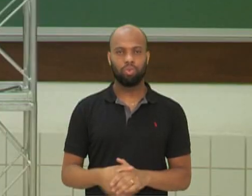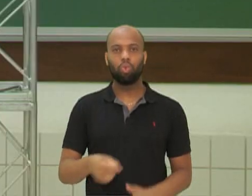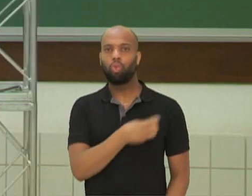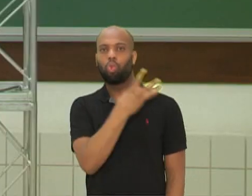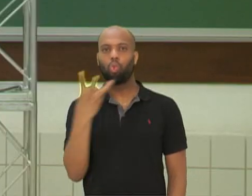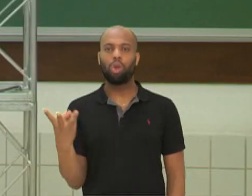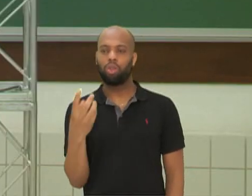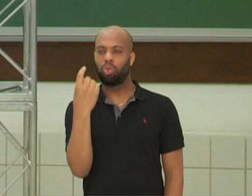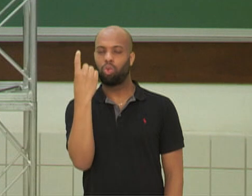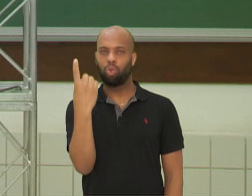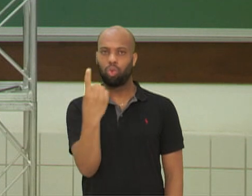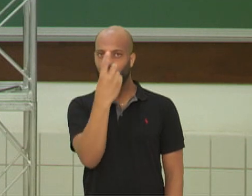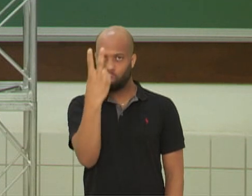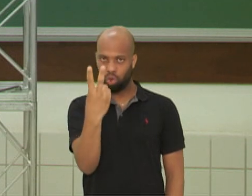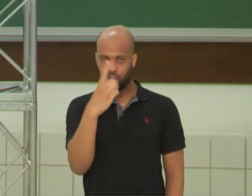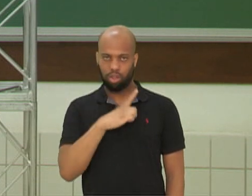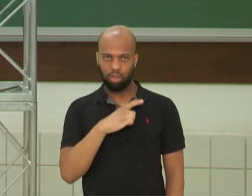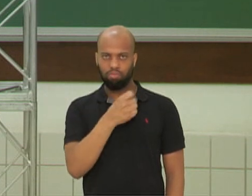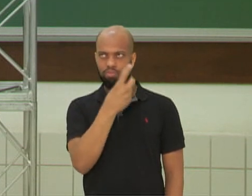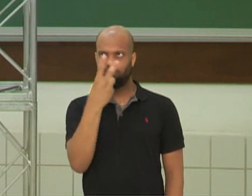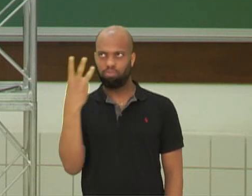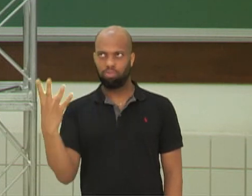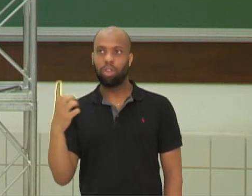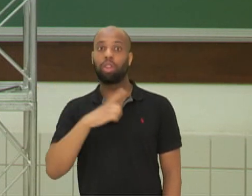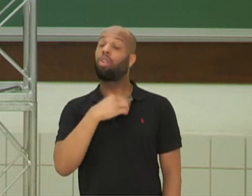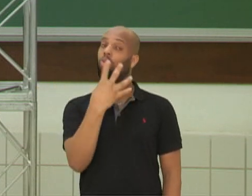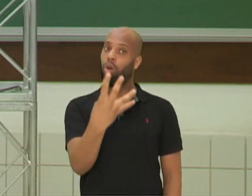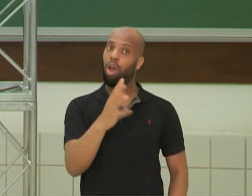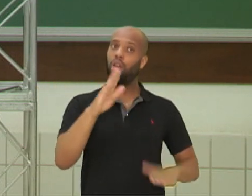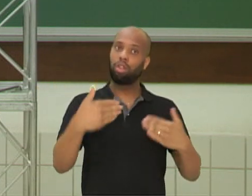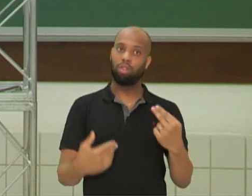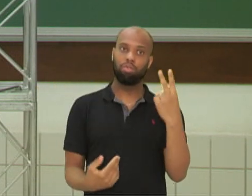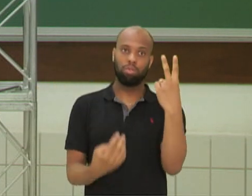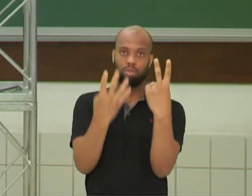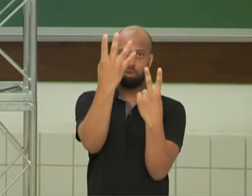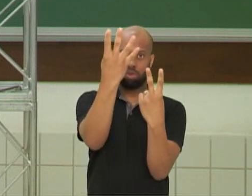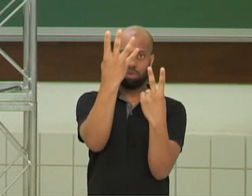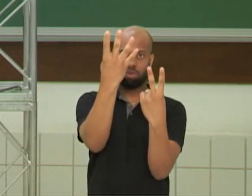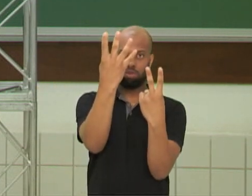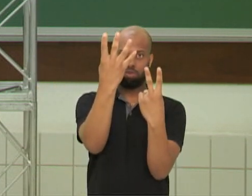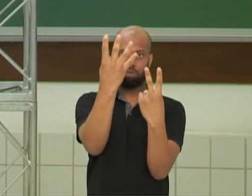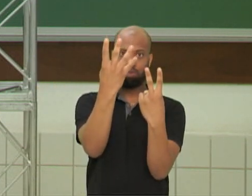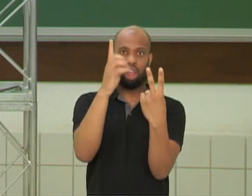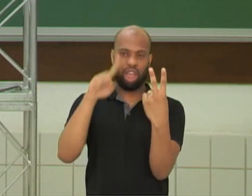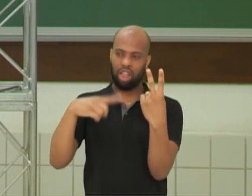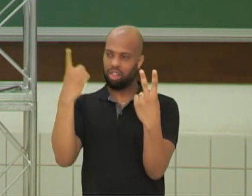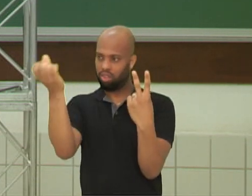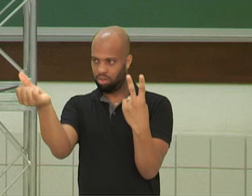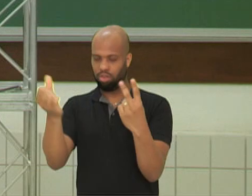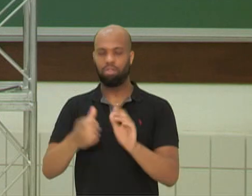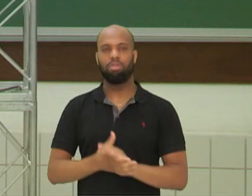81 numa base 3 meios ou 2 terços, algo assim, para poder depois